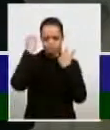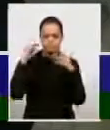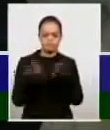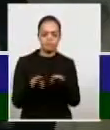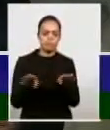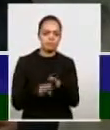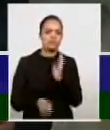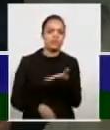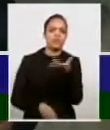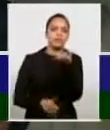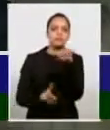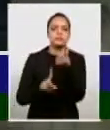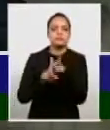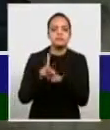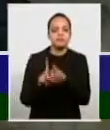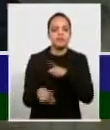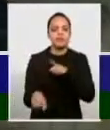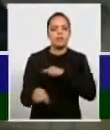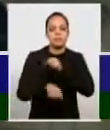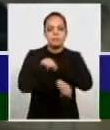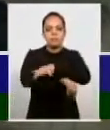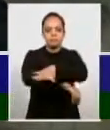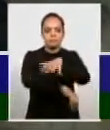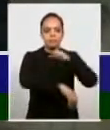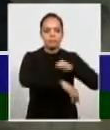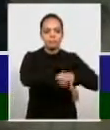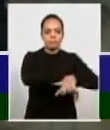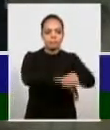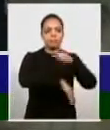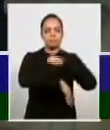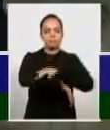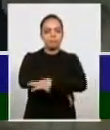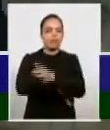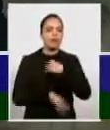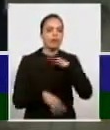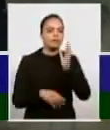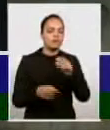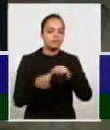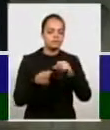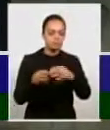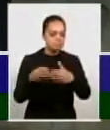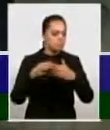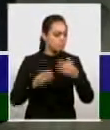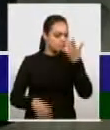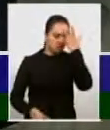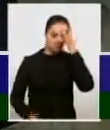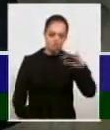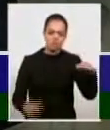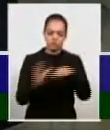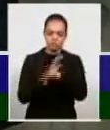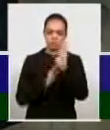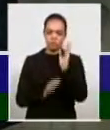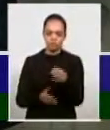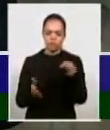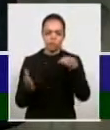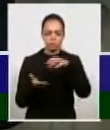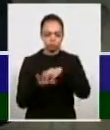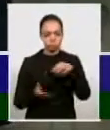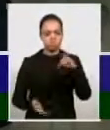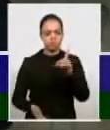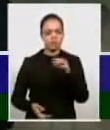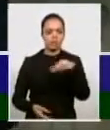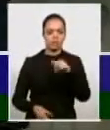Há 6 meses que tem um vazamento, já encaminhei, não sei se já chegou ao DEMAI, que às vezes a